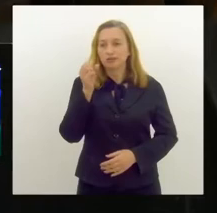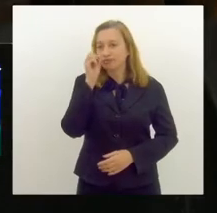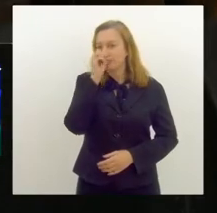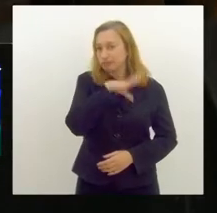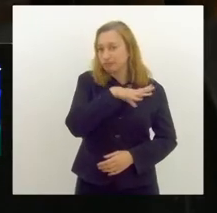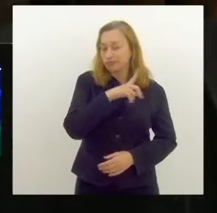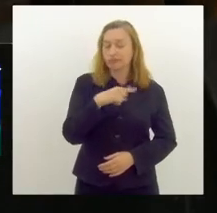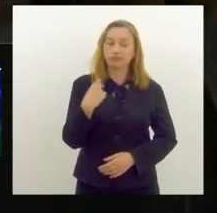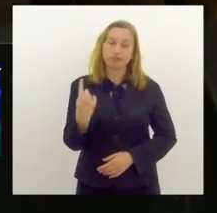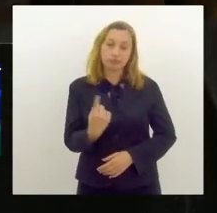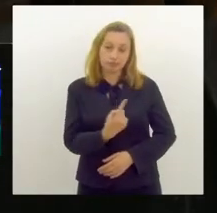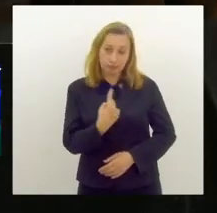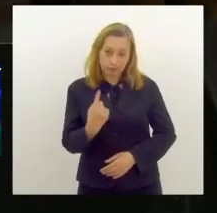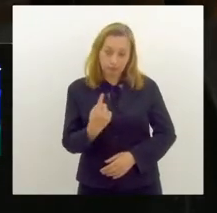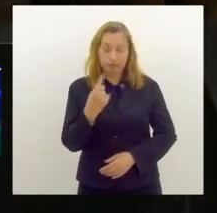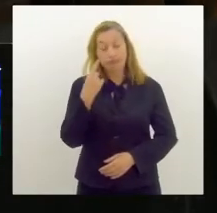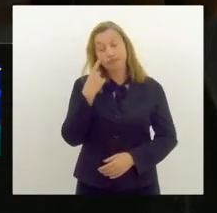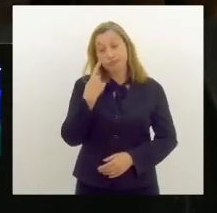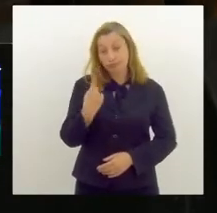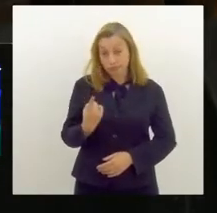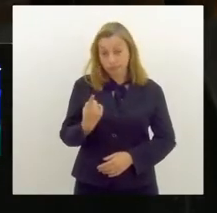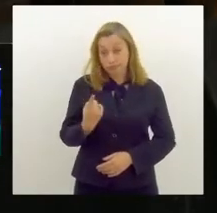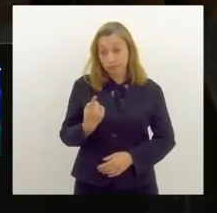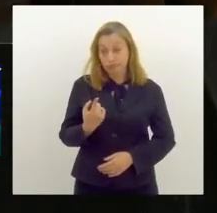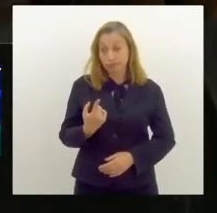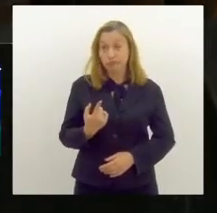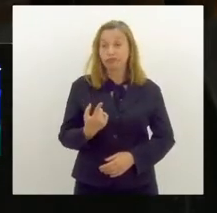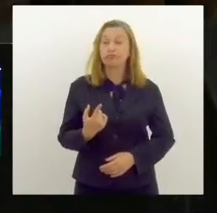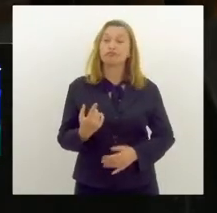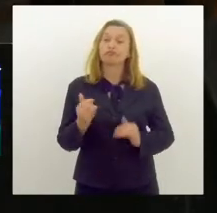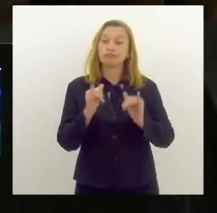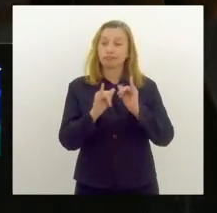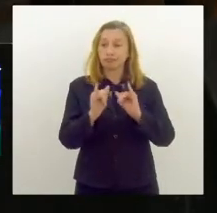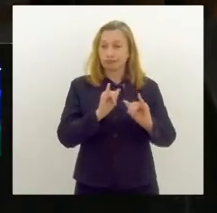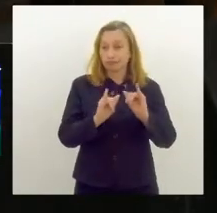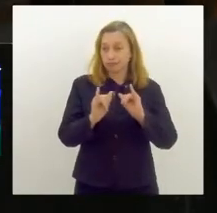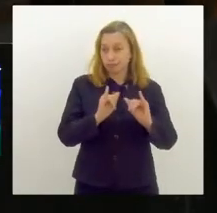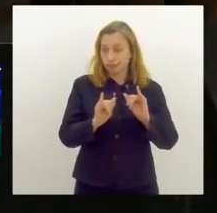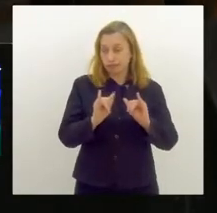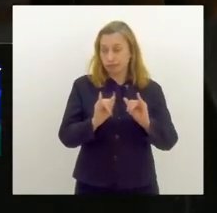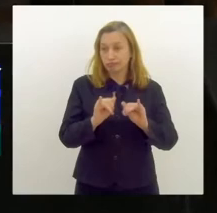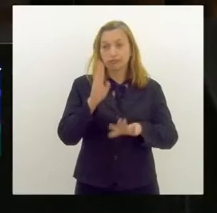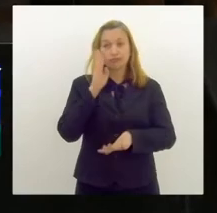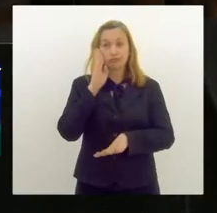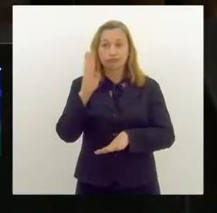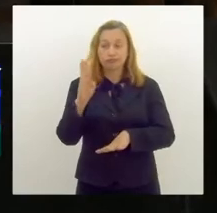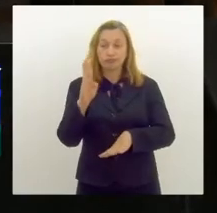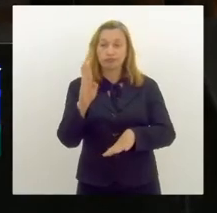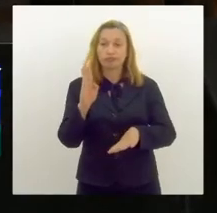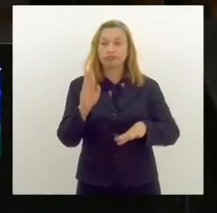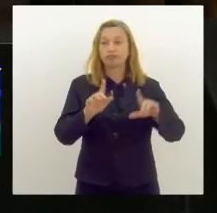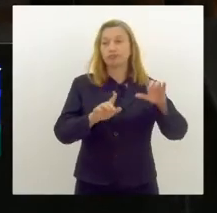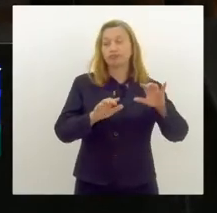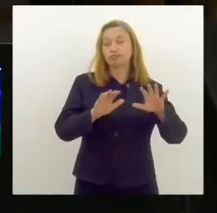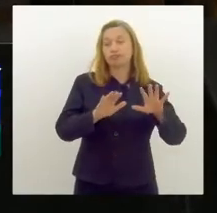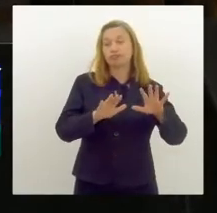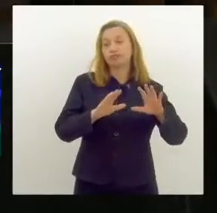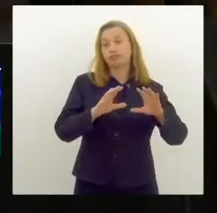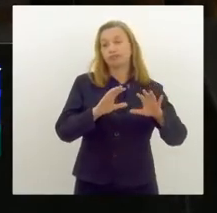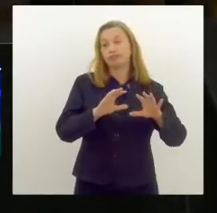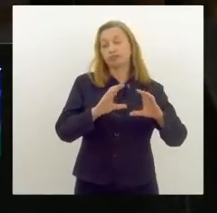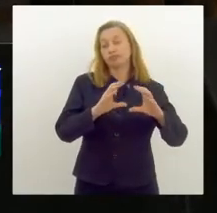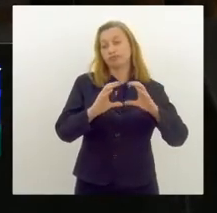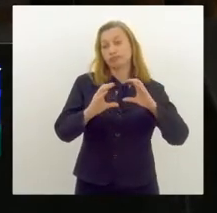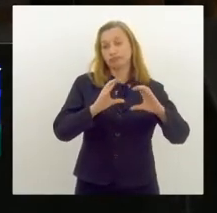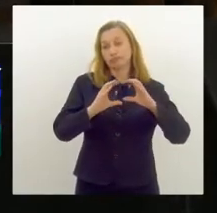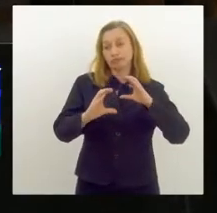que nós temos visto noticiado pelos principais veículos de comunicação do Estado